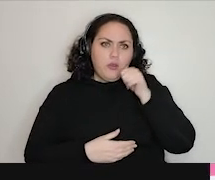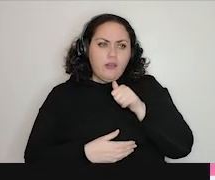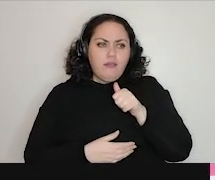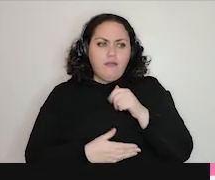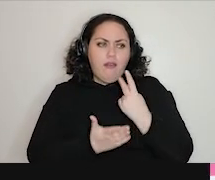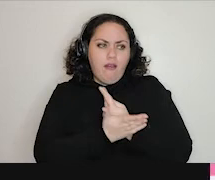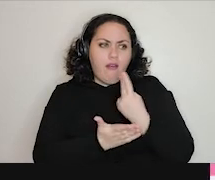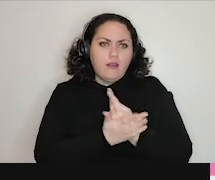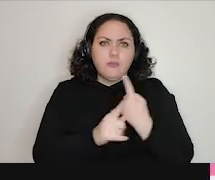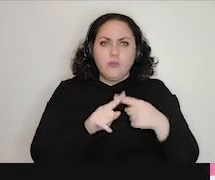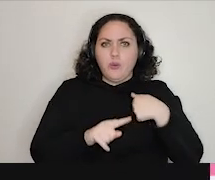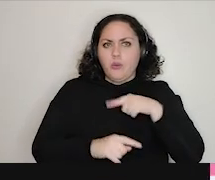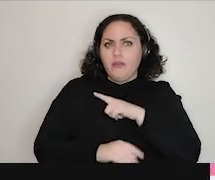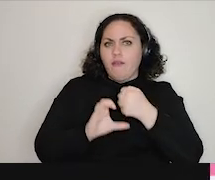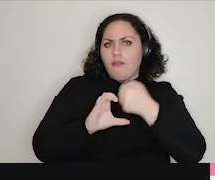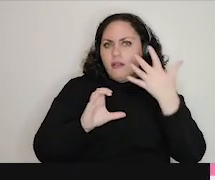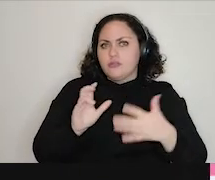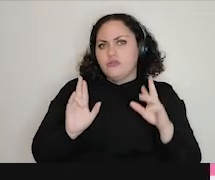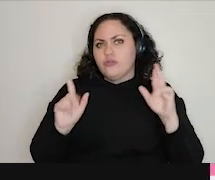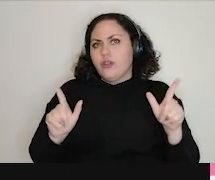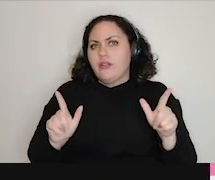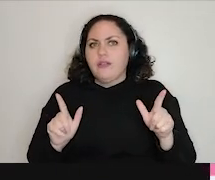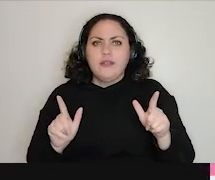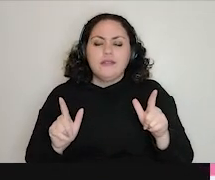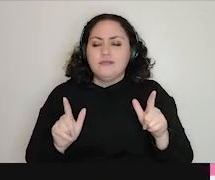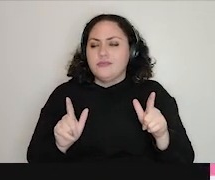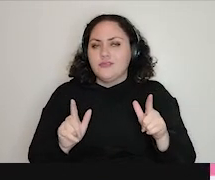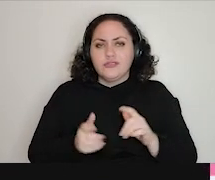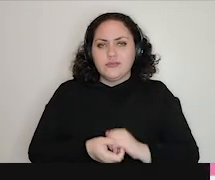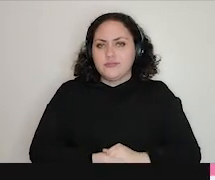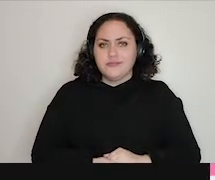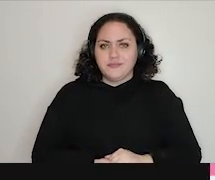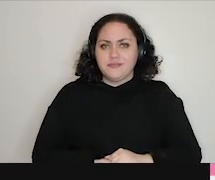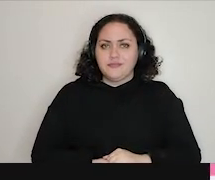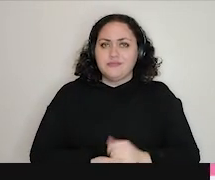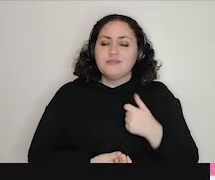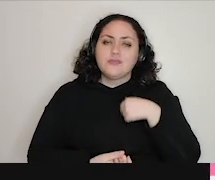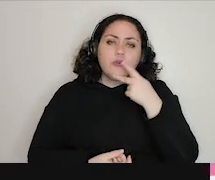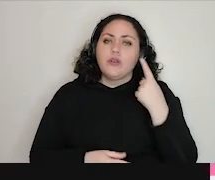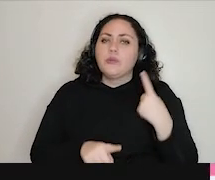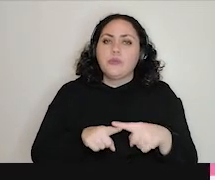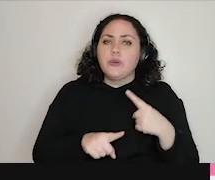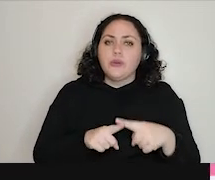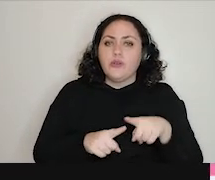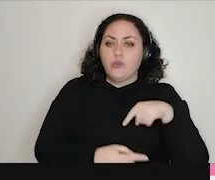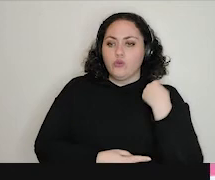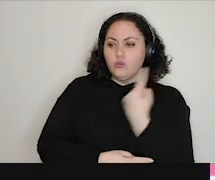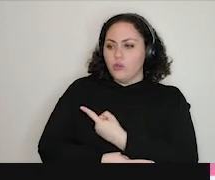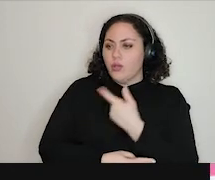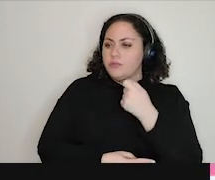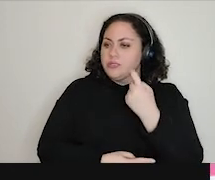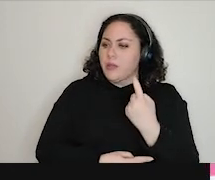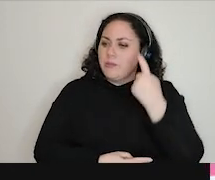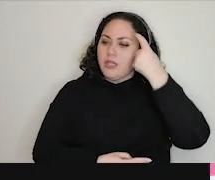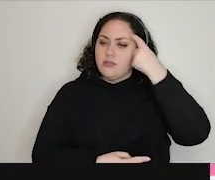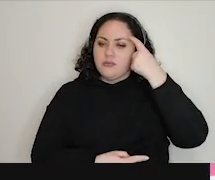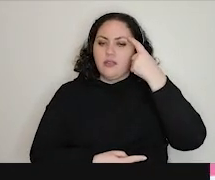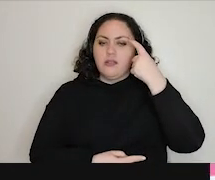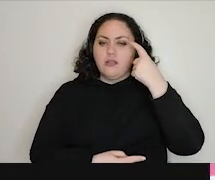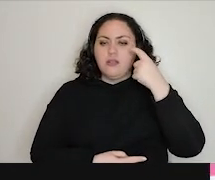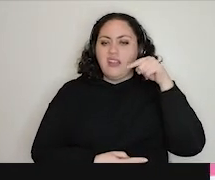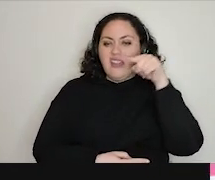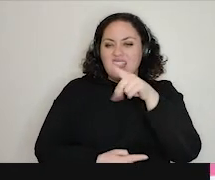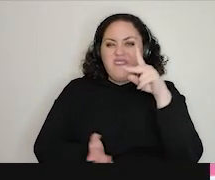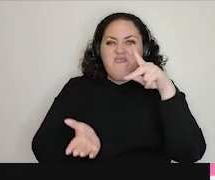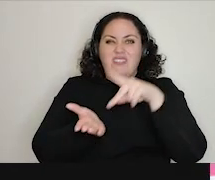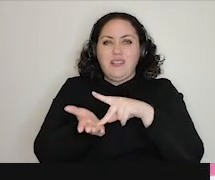achar que é menos mulher porque ela tem uma característica, alguma coisa diferente disso que se espera. Né? Eu falo isso porque a gente precisa tensionar com